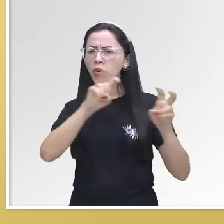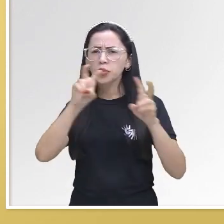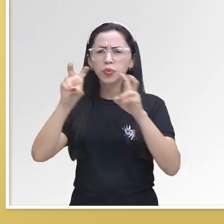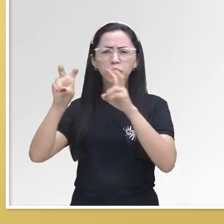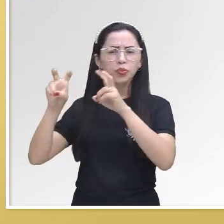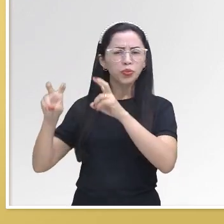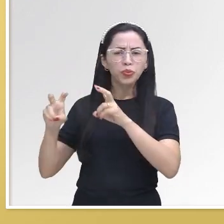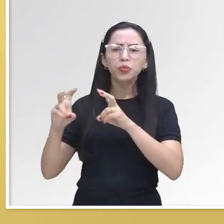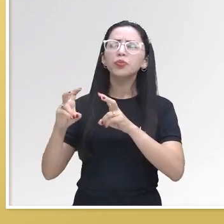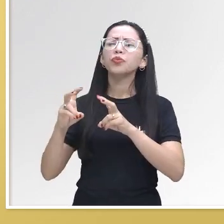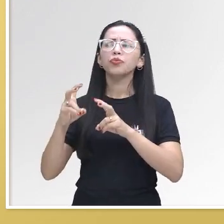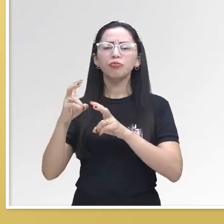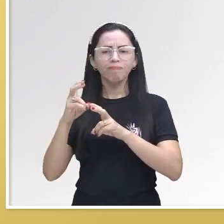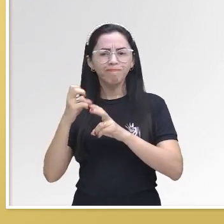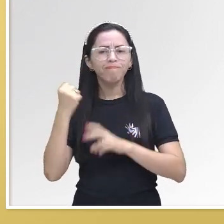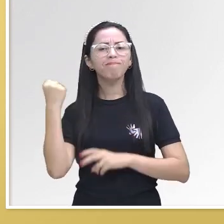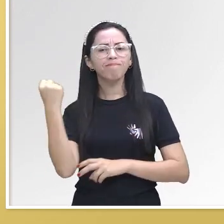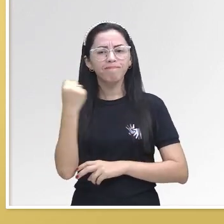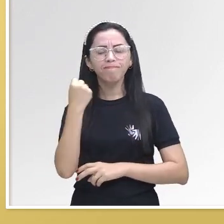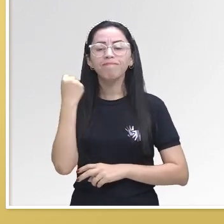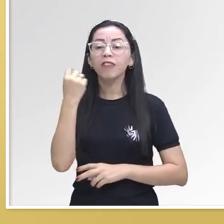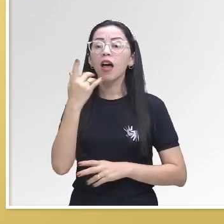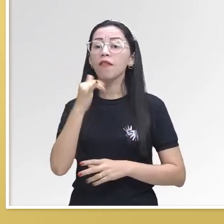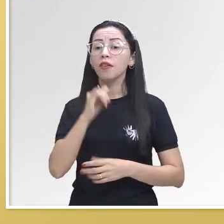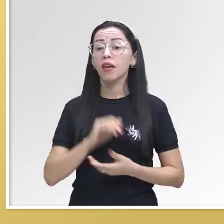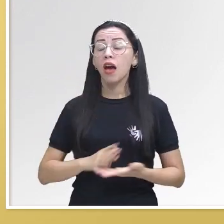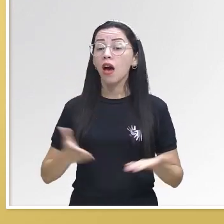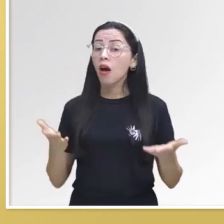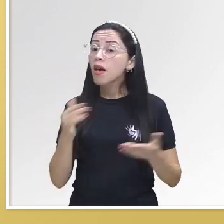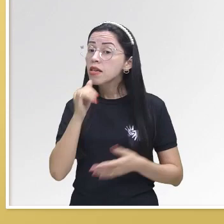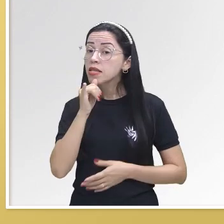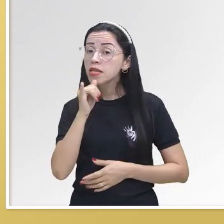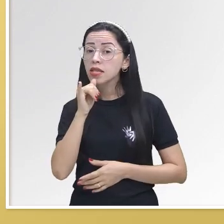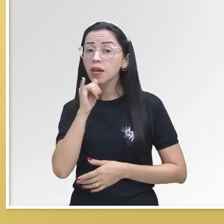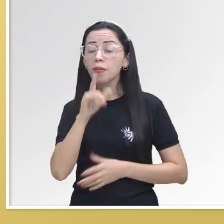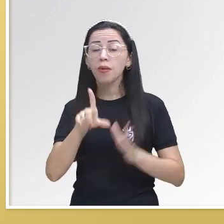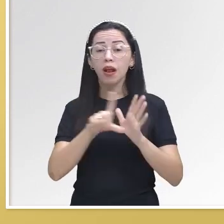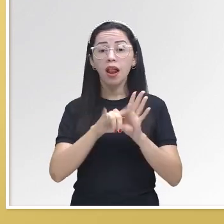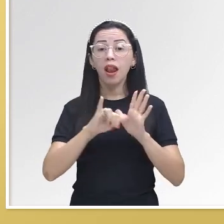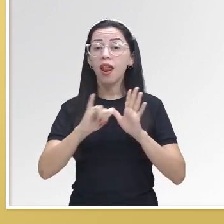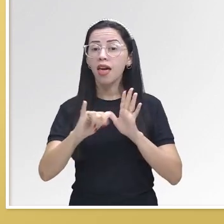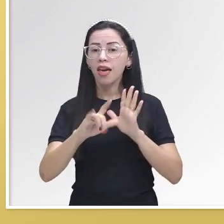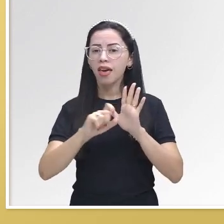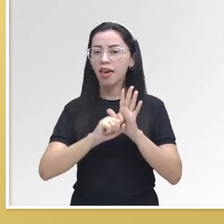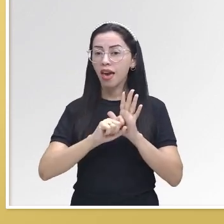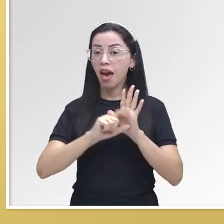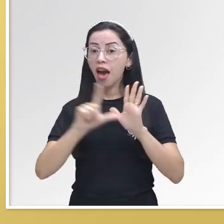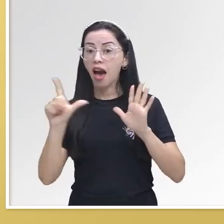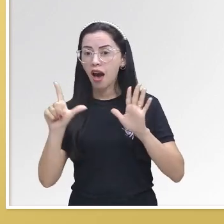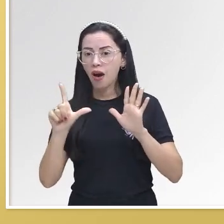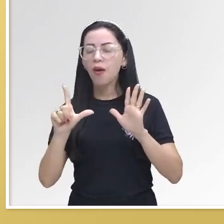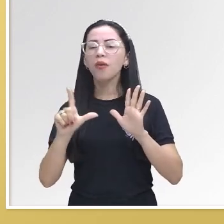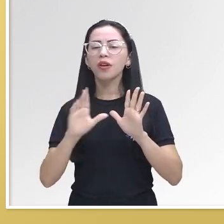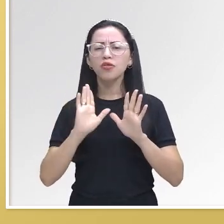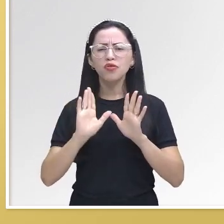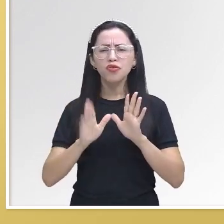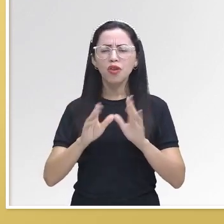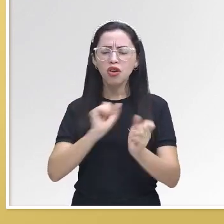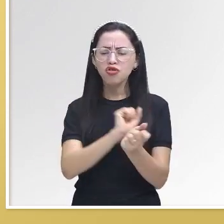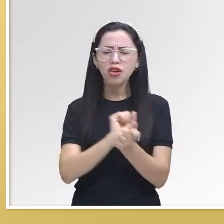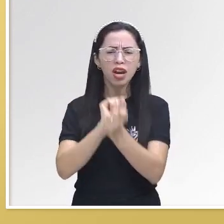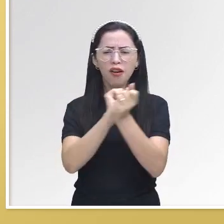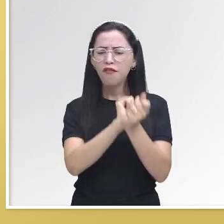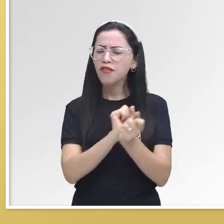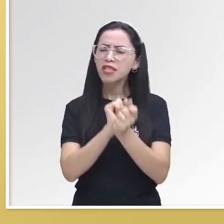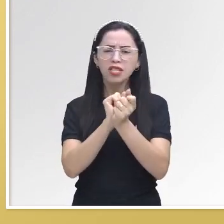para tratar com vocês. Um exemplo deles é a Lei Áurea. A Lei Áurea, ela já extinguiu a escravidão no Brasil e